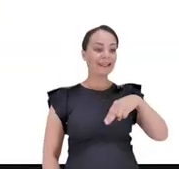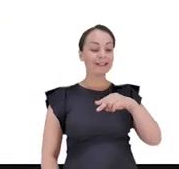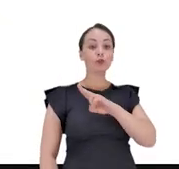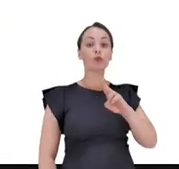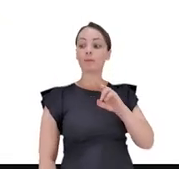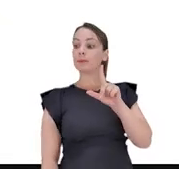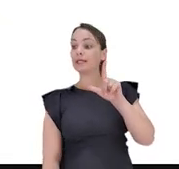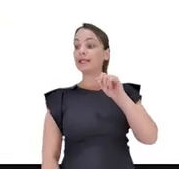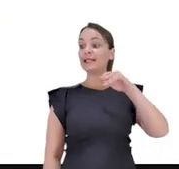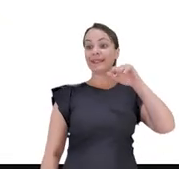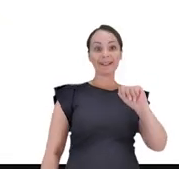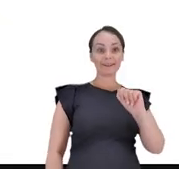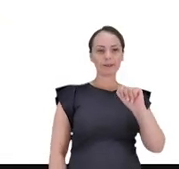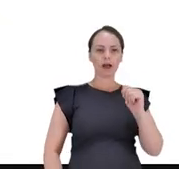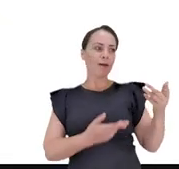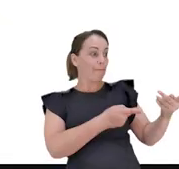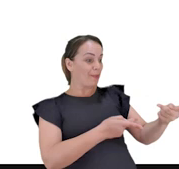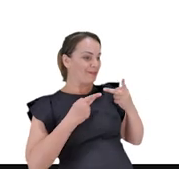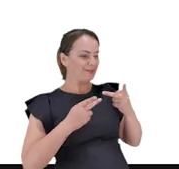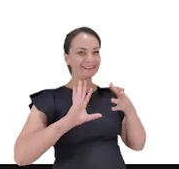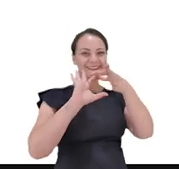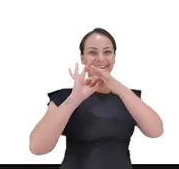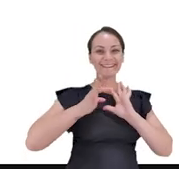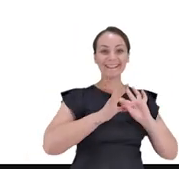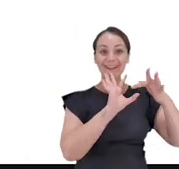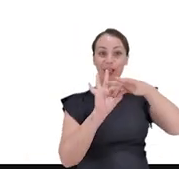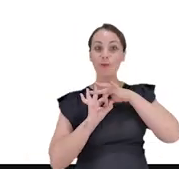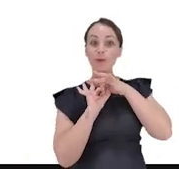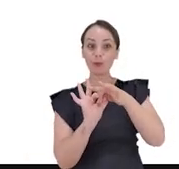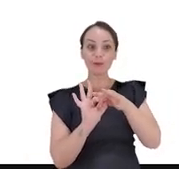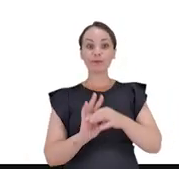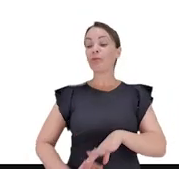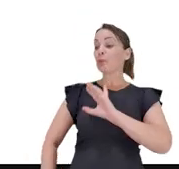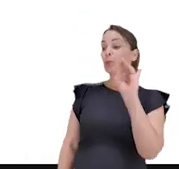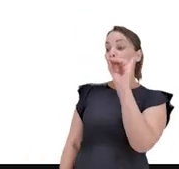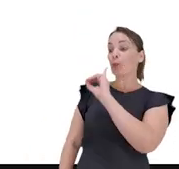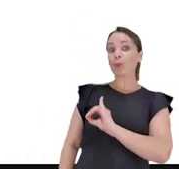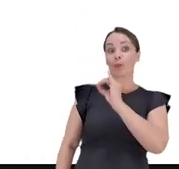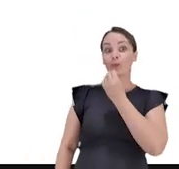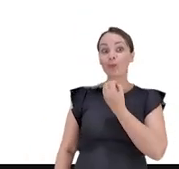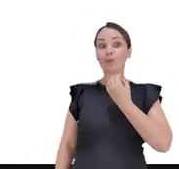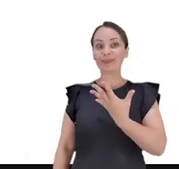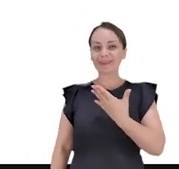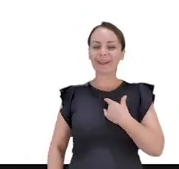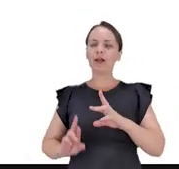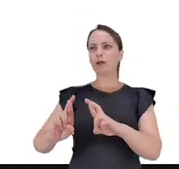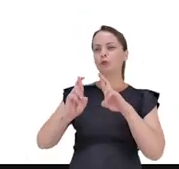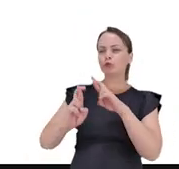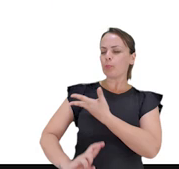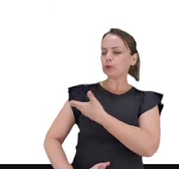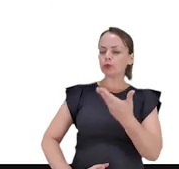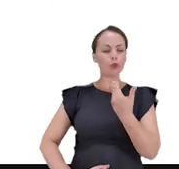tudo bem? Seja bem-vinda ao Ciência e Cultura. Vamos brincar! Olá, tudo bem? Espero que estejam todos